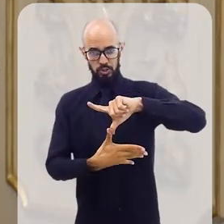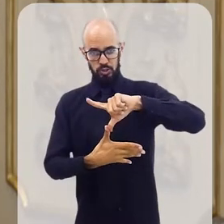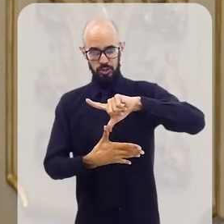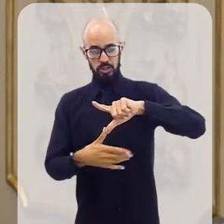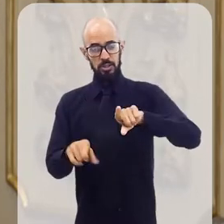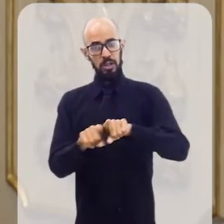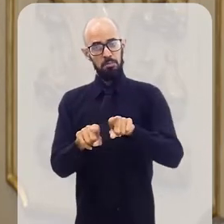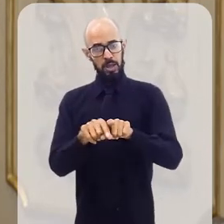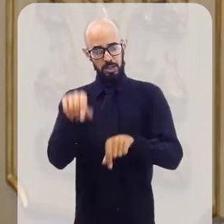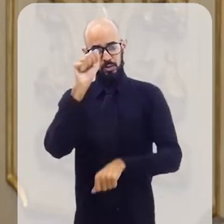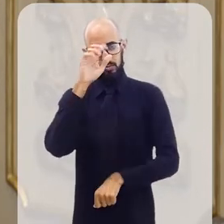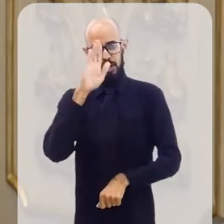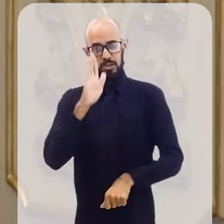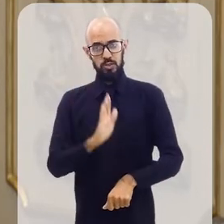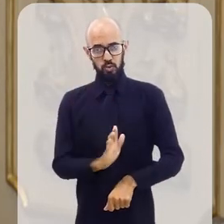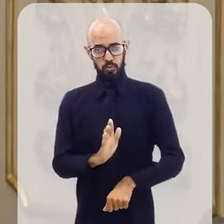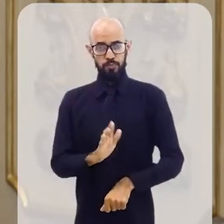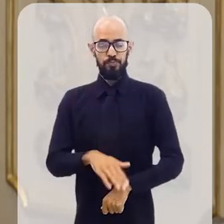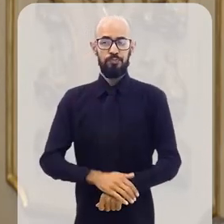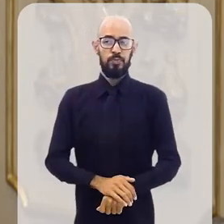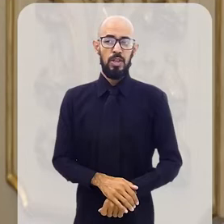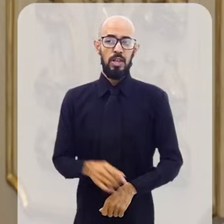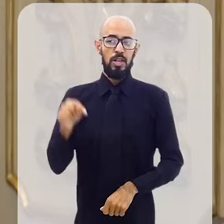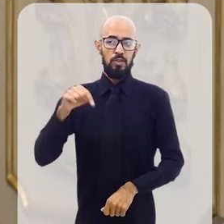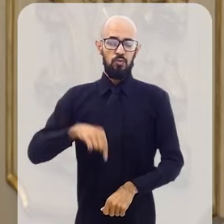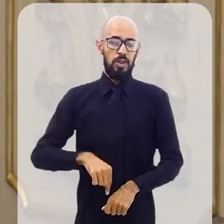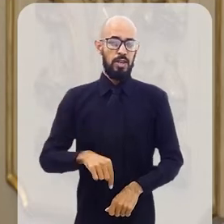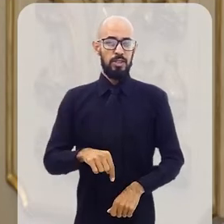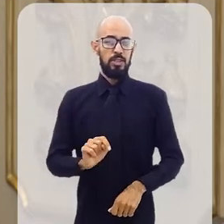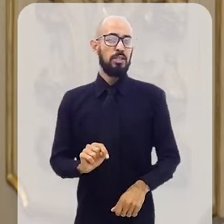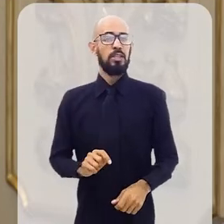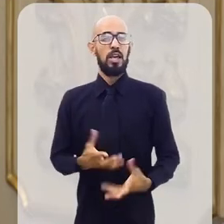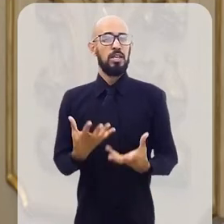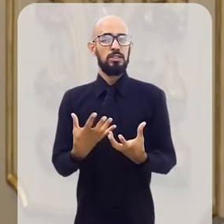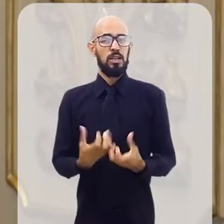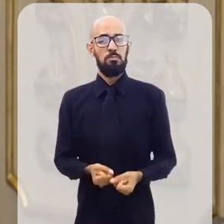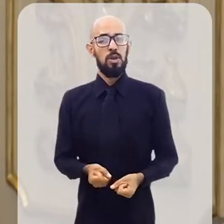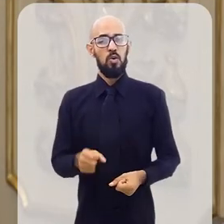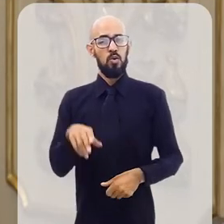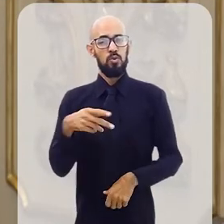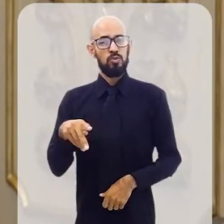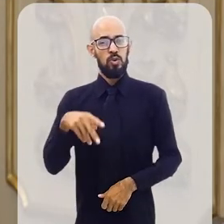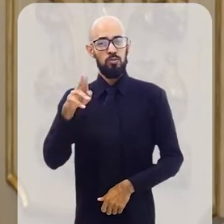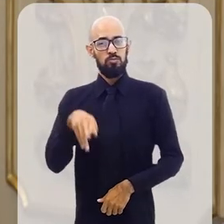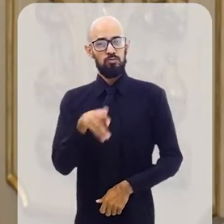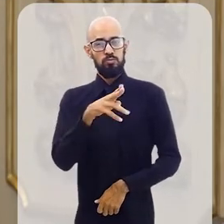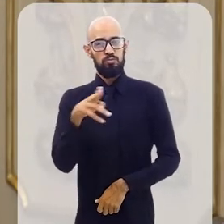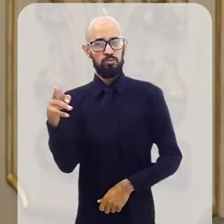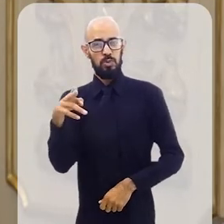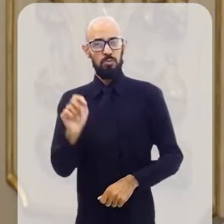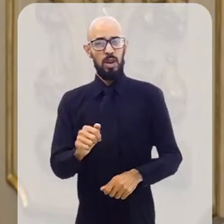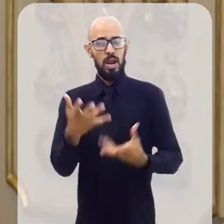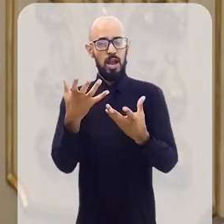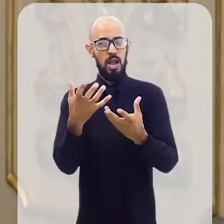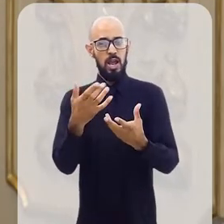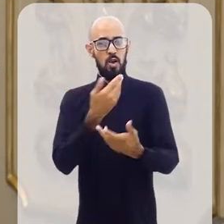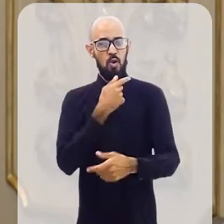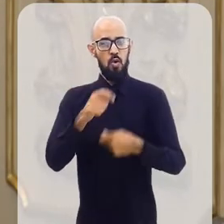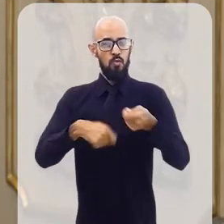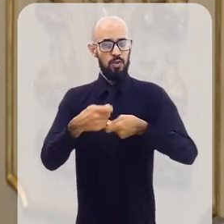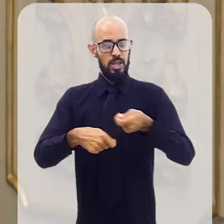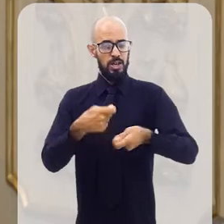aí então aquele fez também se eu fosse ficado lá no sentido de governar a igreja